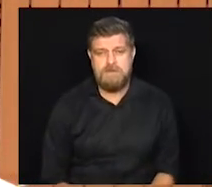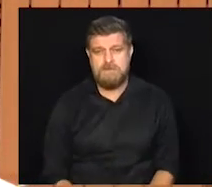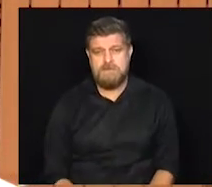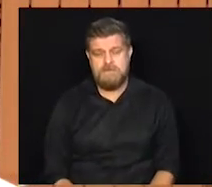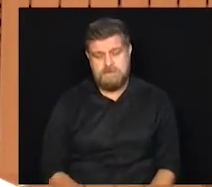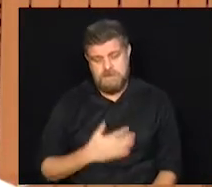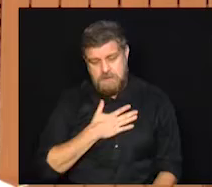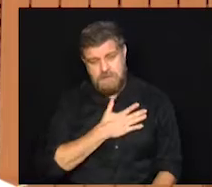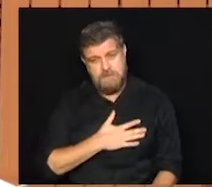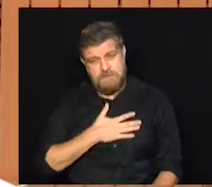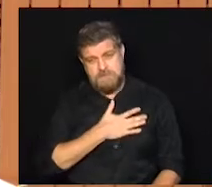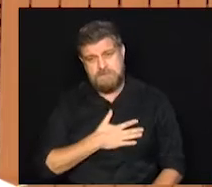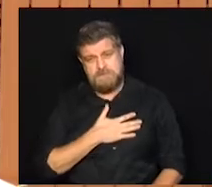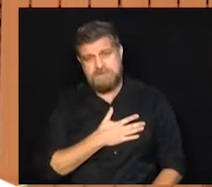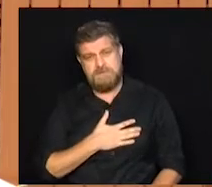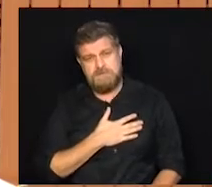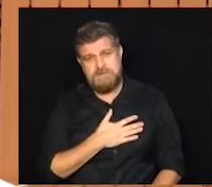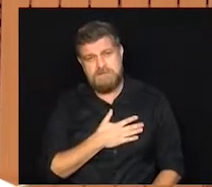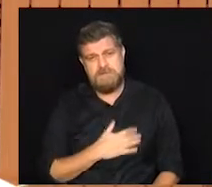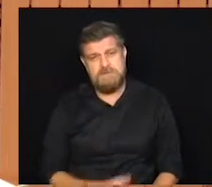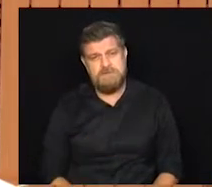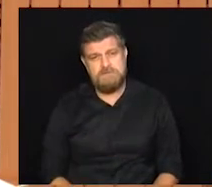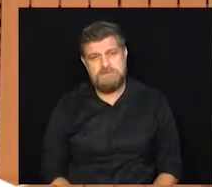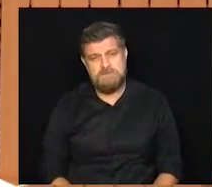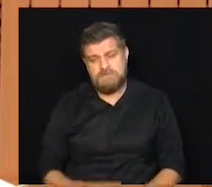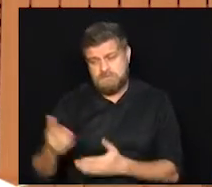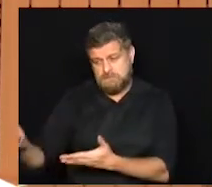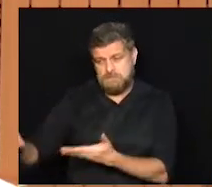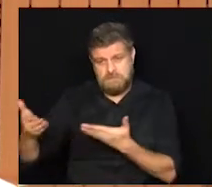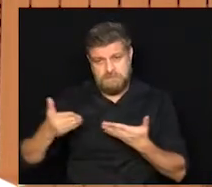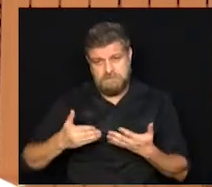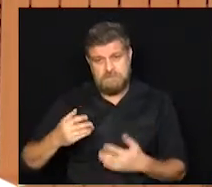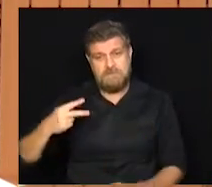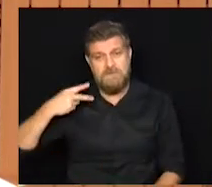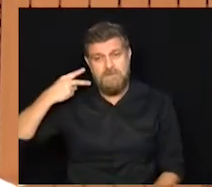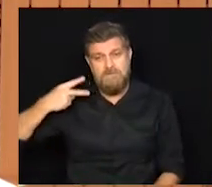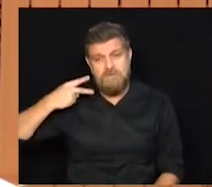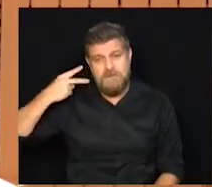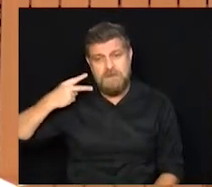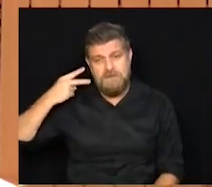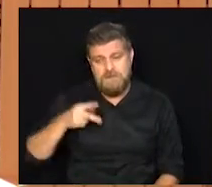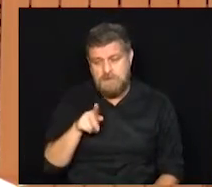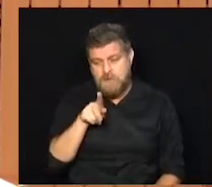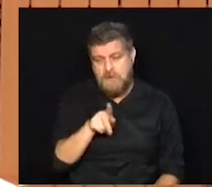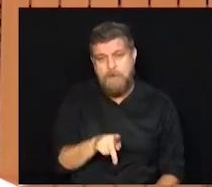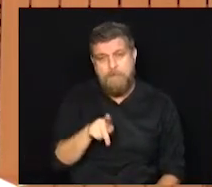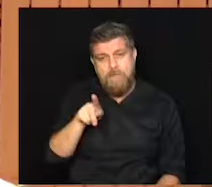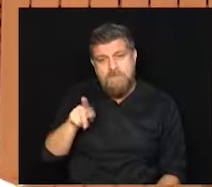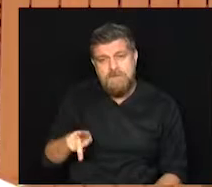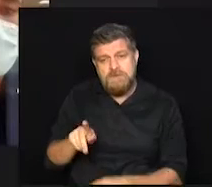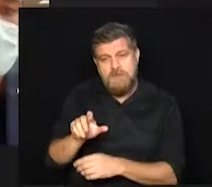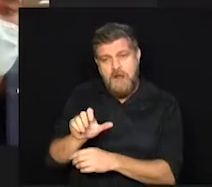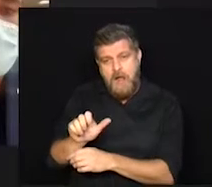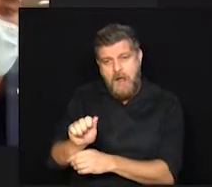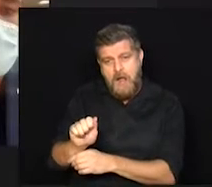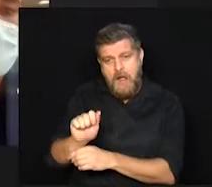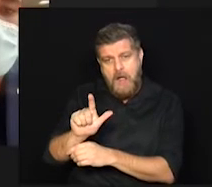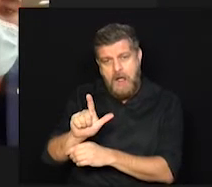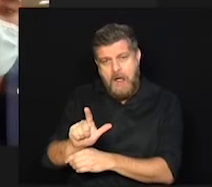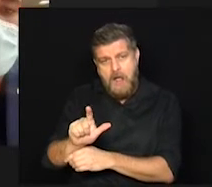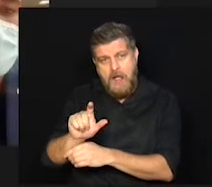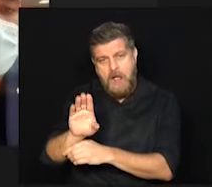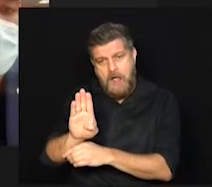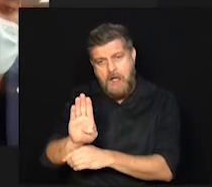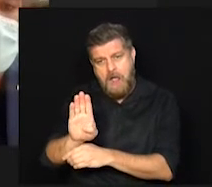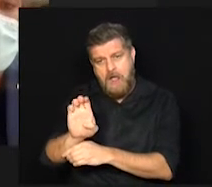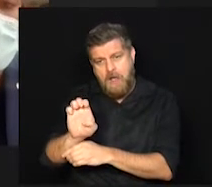Gostaria também aqui de chamar o vereador, o professor Alberto, que está aqui conosco também